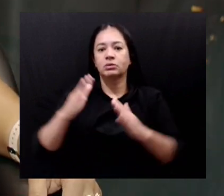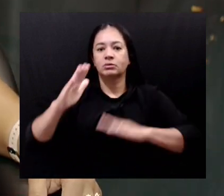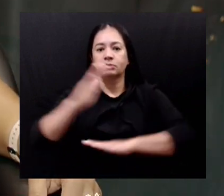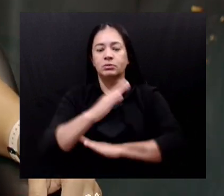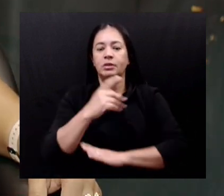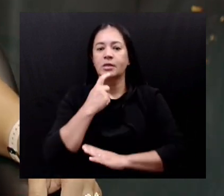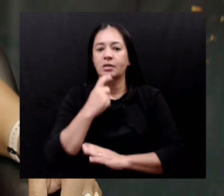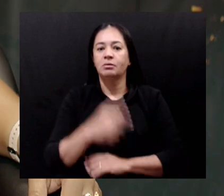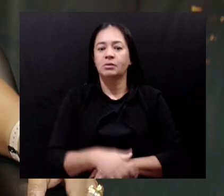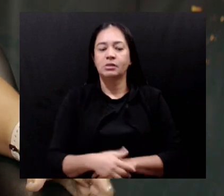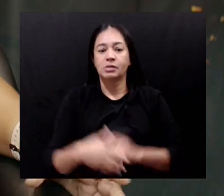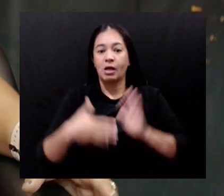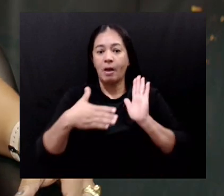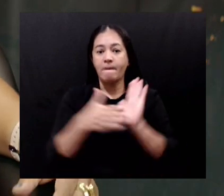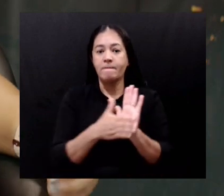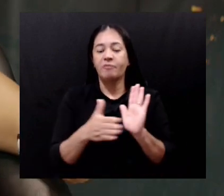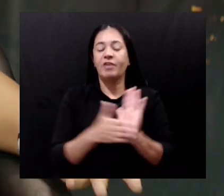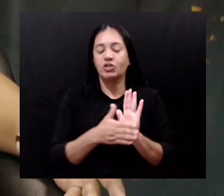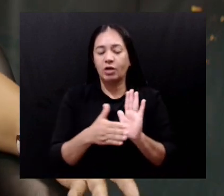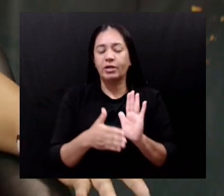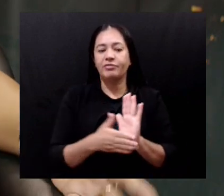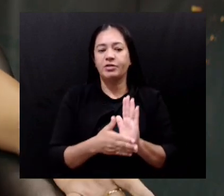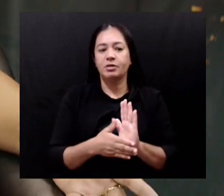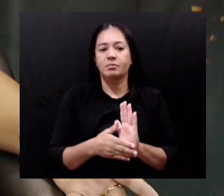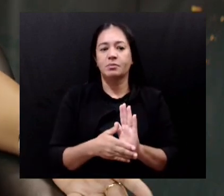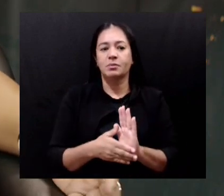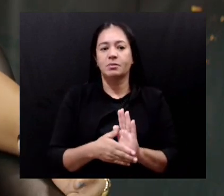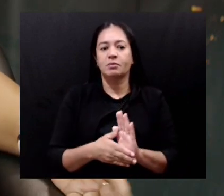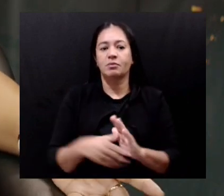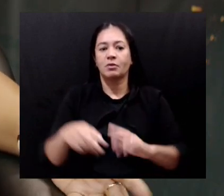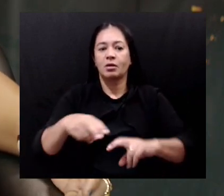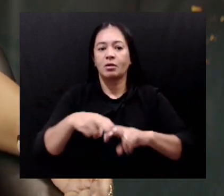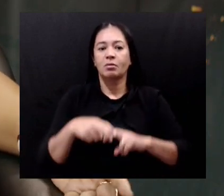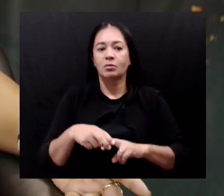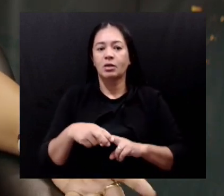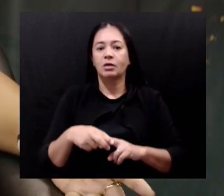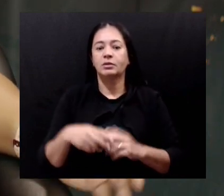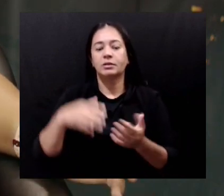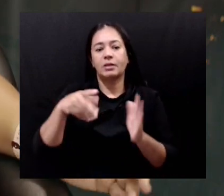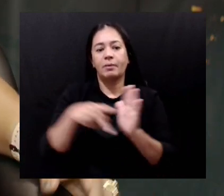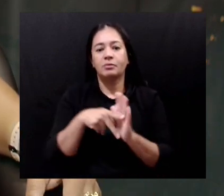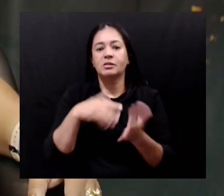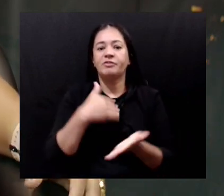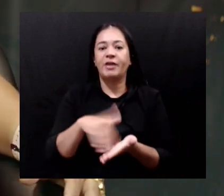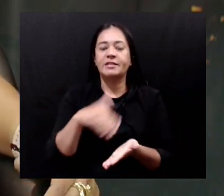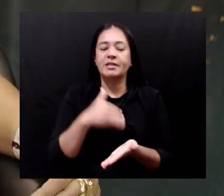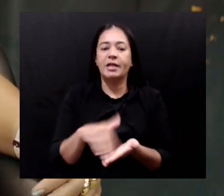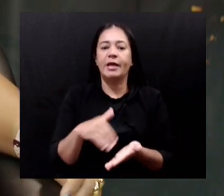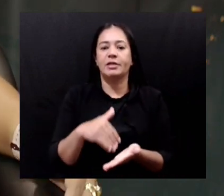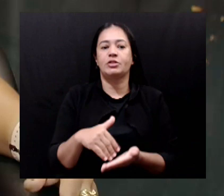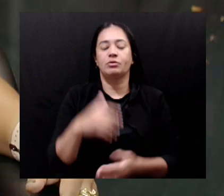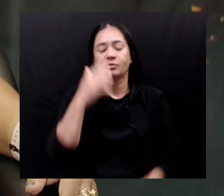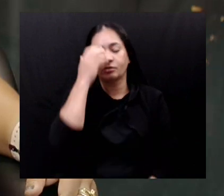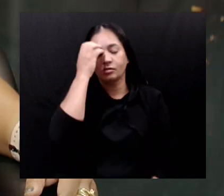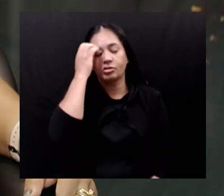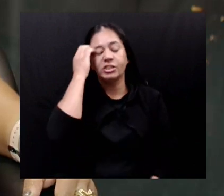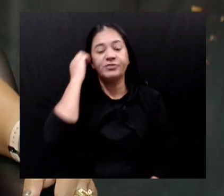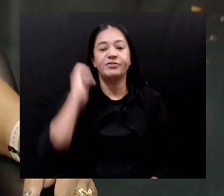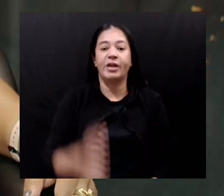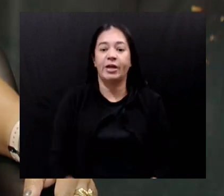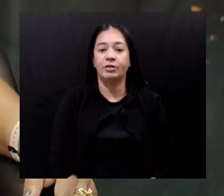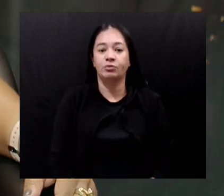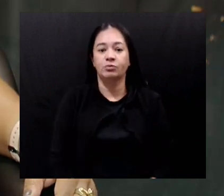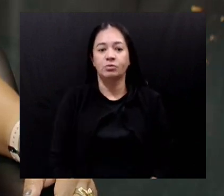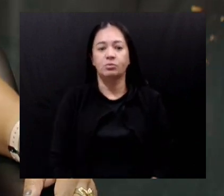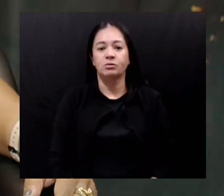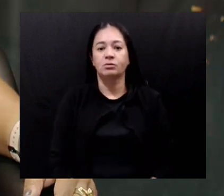proposta a partir de uma solicitação da própria Secretaria, que acabou identificando a necessidade de ampliar a rede de